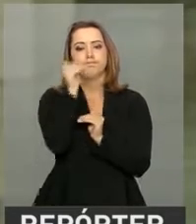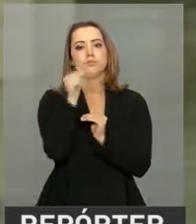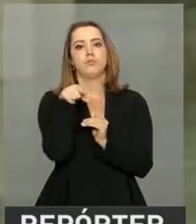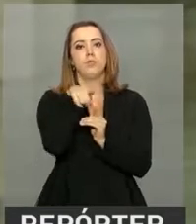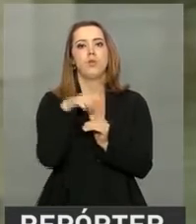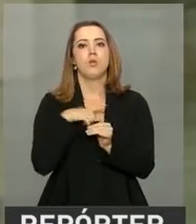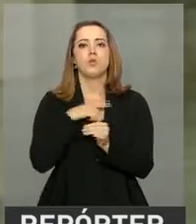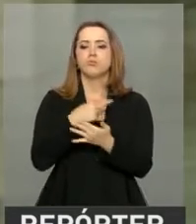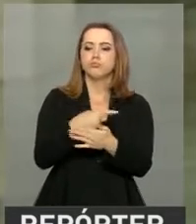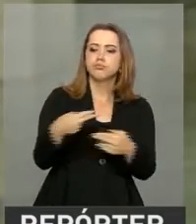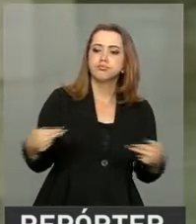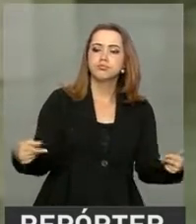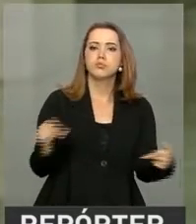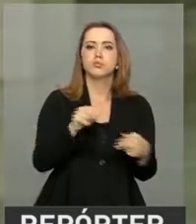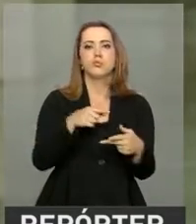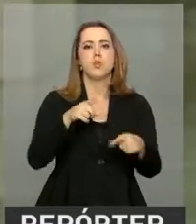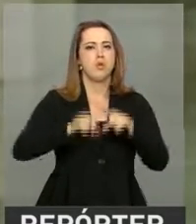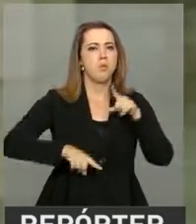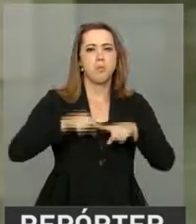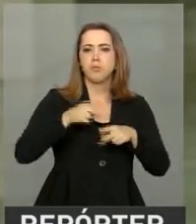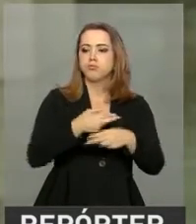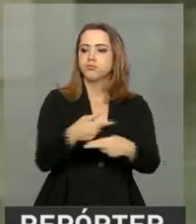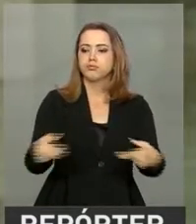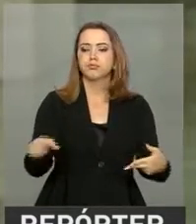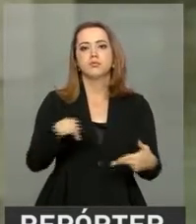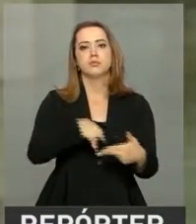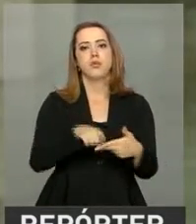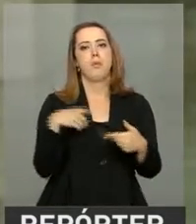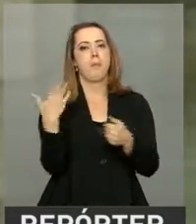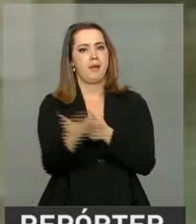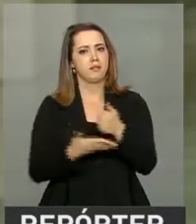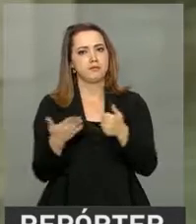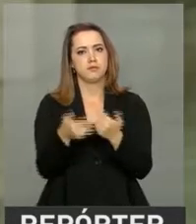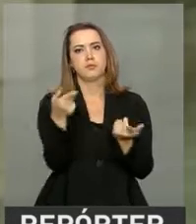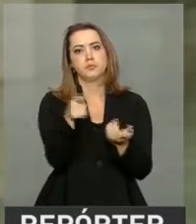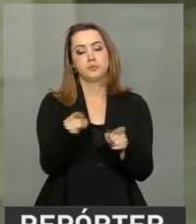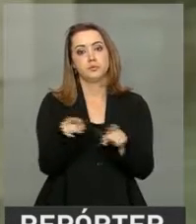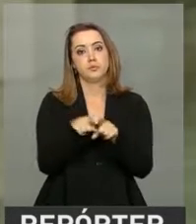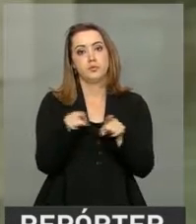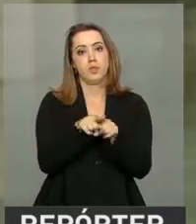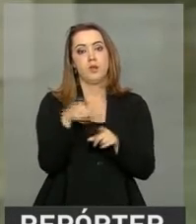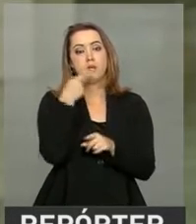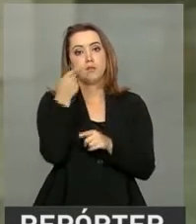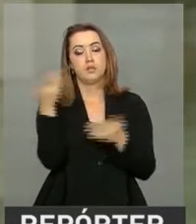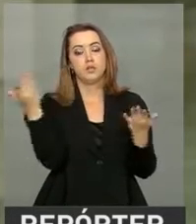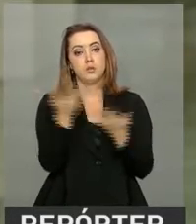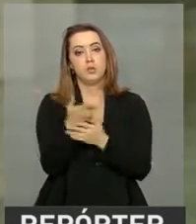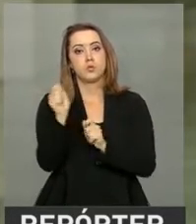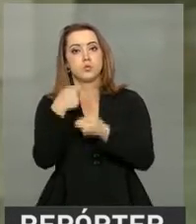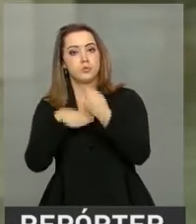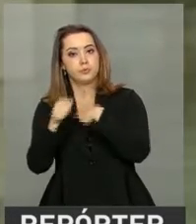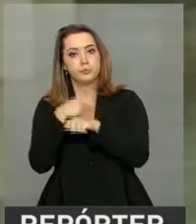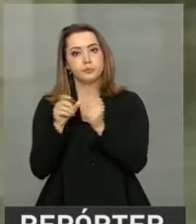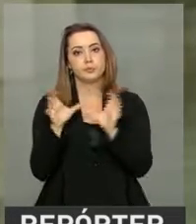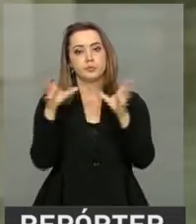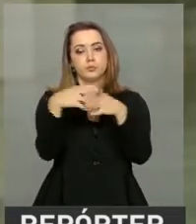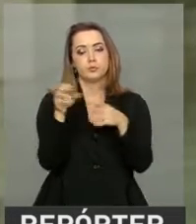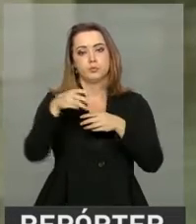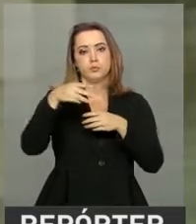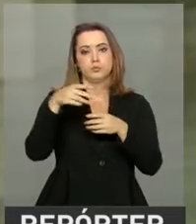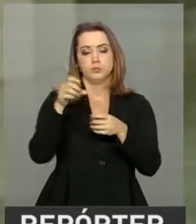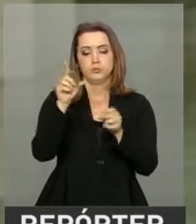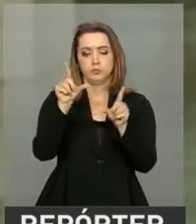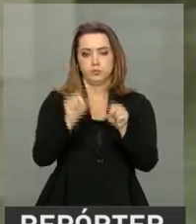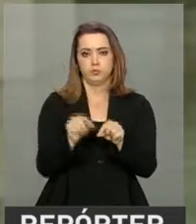produtos semifaturados e também de produtos básicos. E ainda falando sobre economia, o mercado financeiro prevê uma